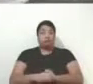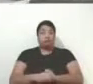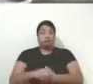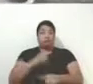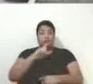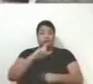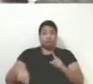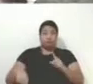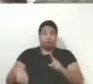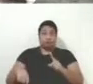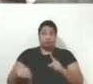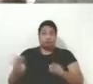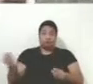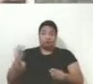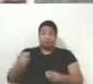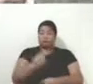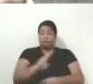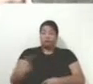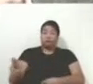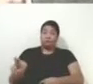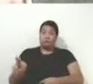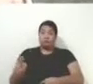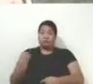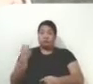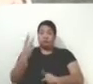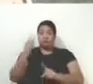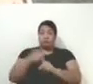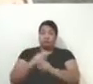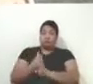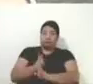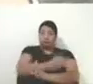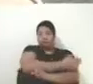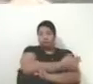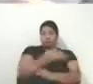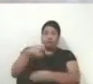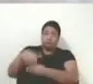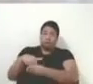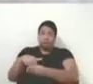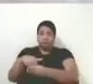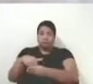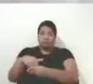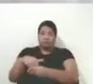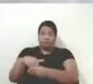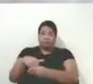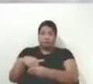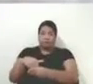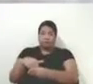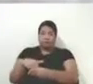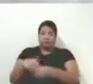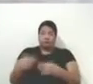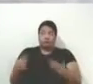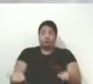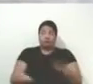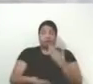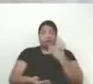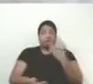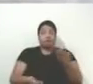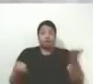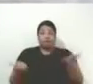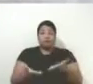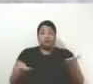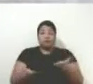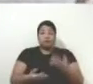nomear a partir de três meses antes da eleição. Então, está pedindo hoje, hoje é 4 de